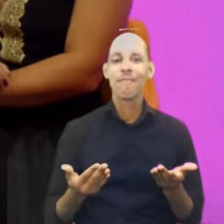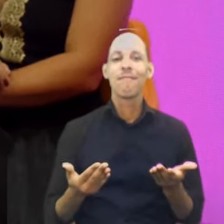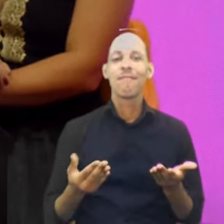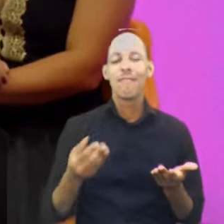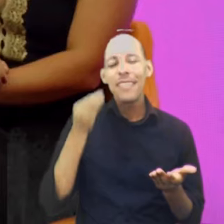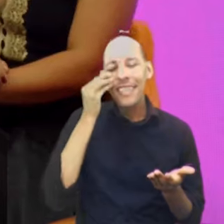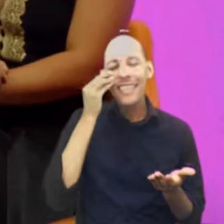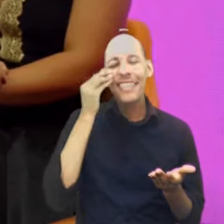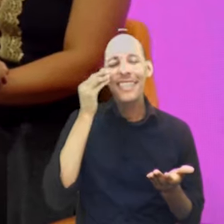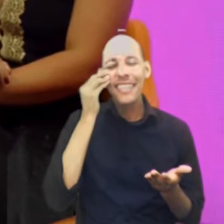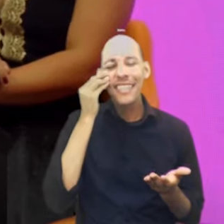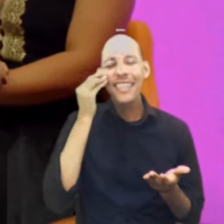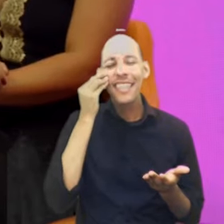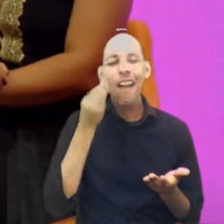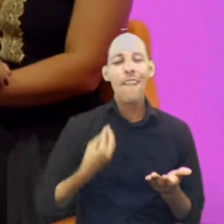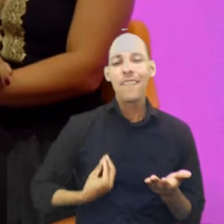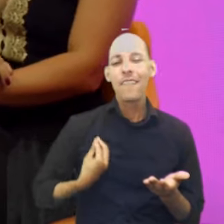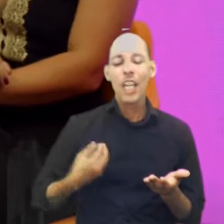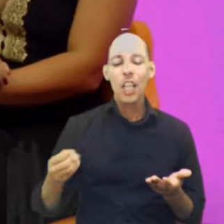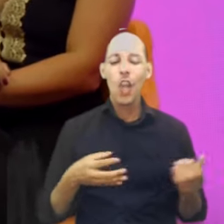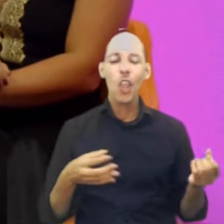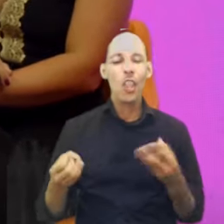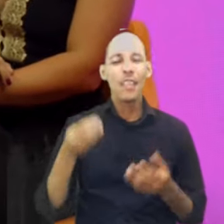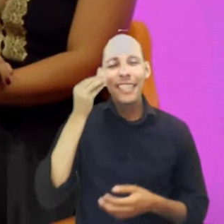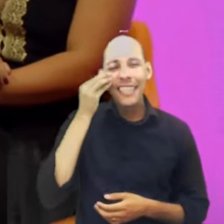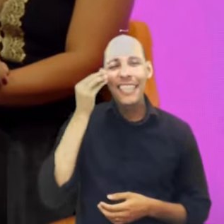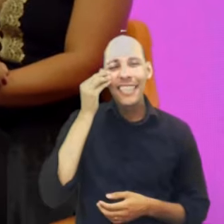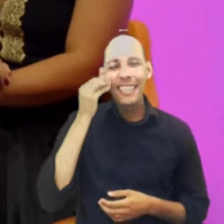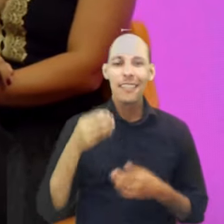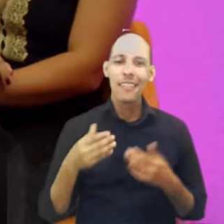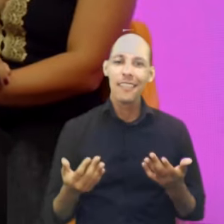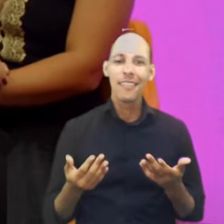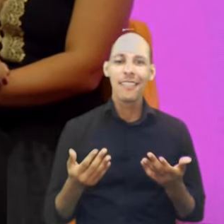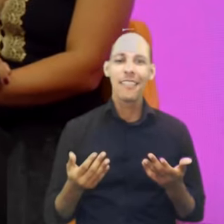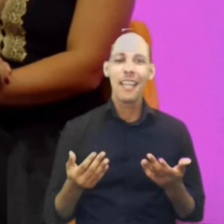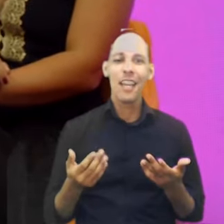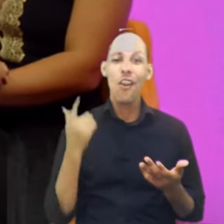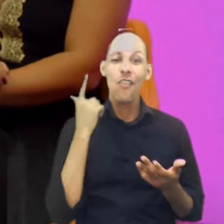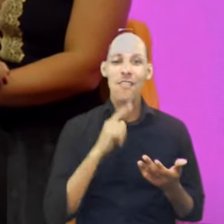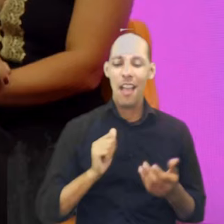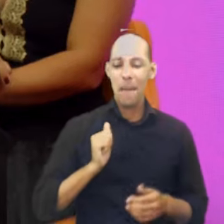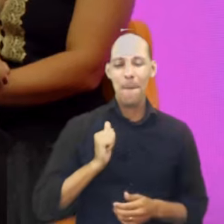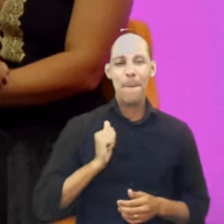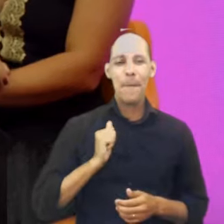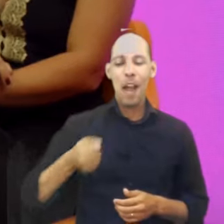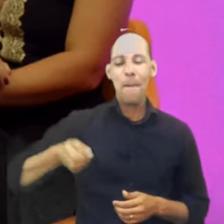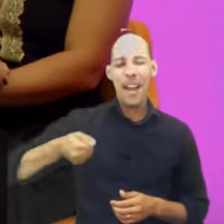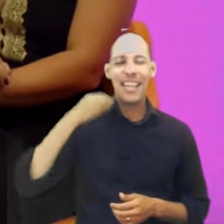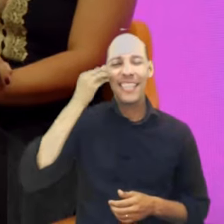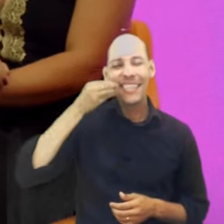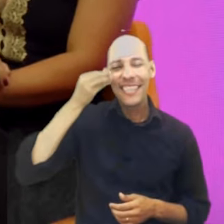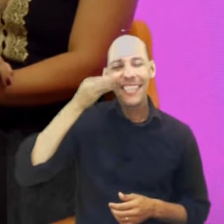Exato. Experimentando novas vivências e vai testando e vai pegando toda aquela malinha, aquela bagagem, né? Opa, deixa eu ver